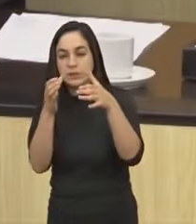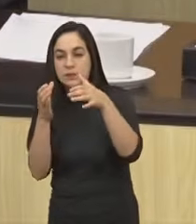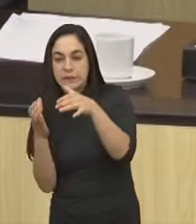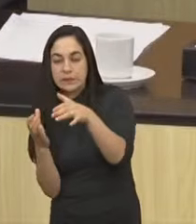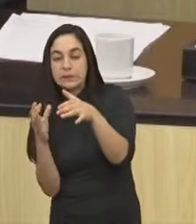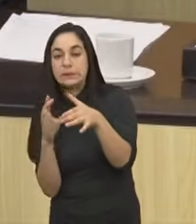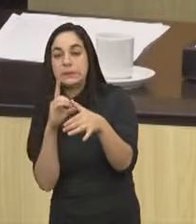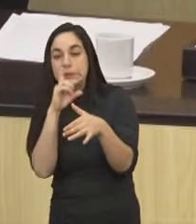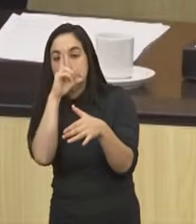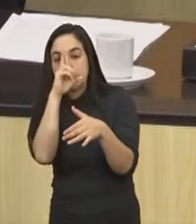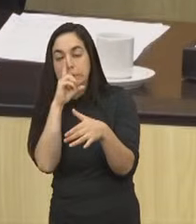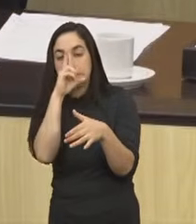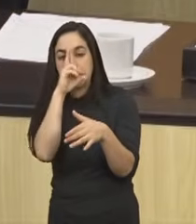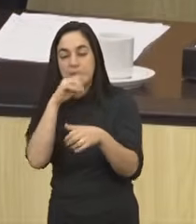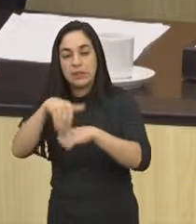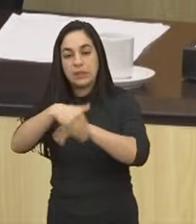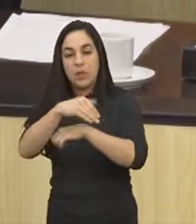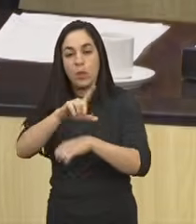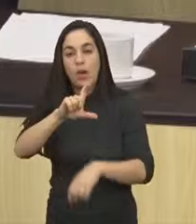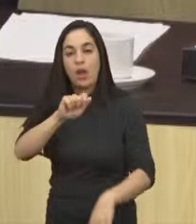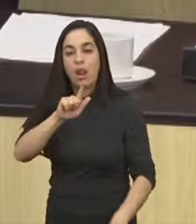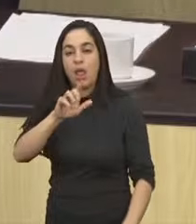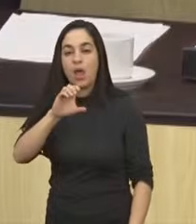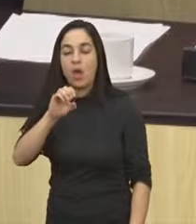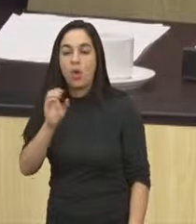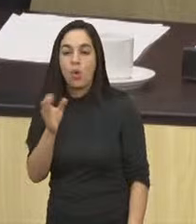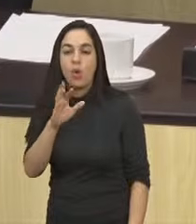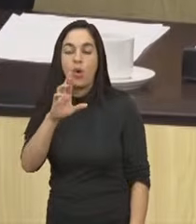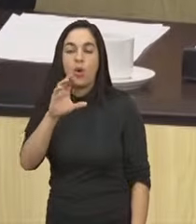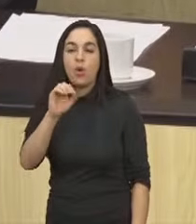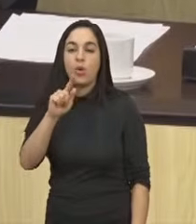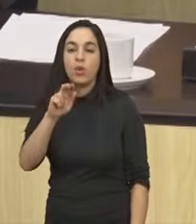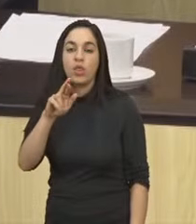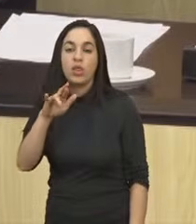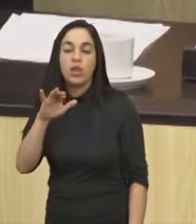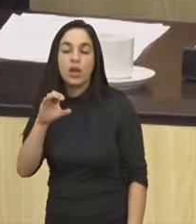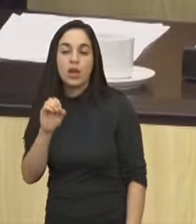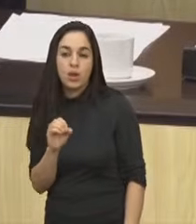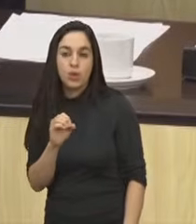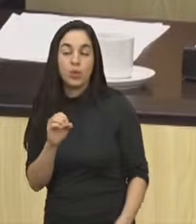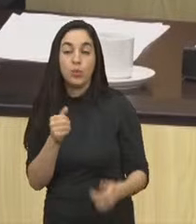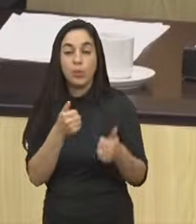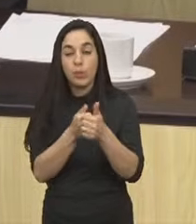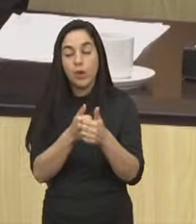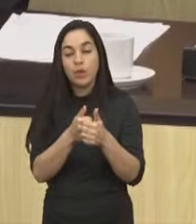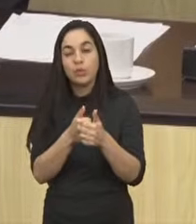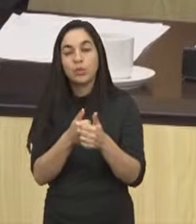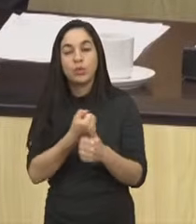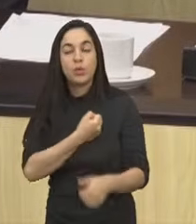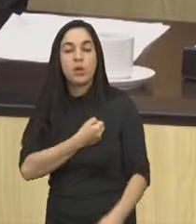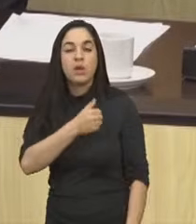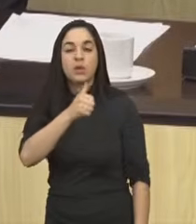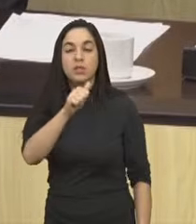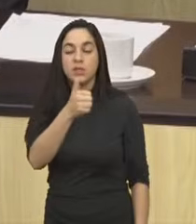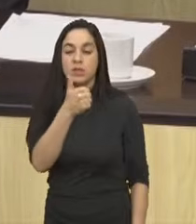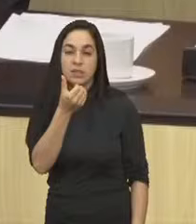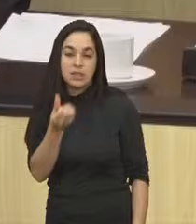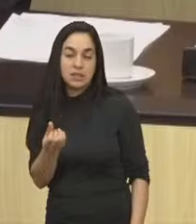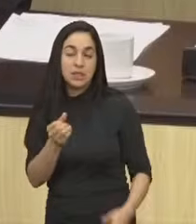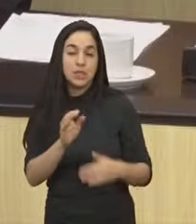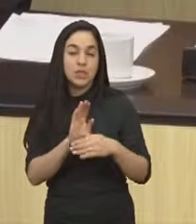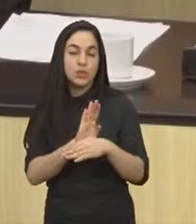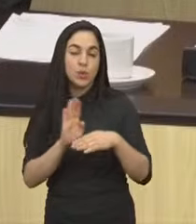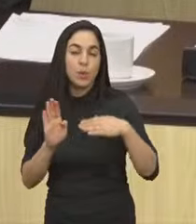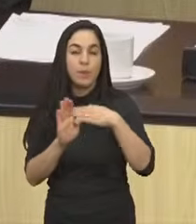queda na rua Lagoa Rodrigo de Freitas, próximo ao número 116, no bairro Lagoa Azul,